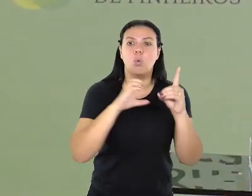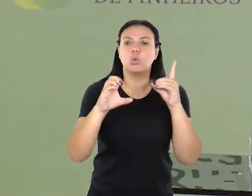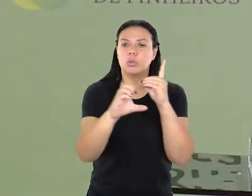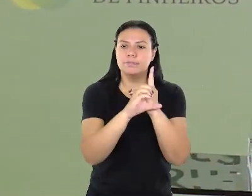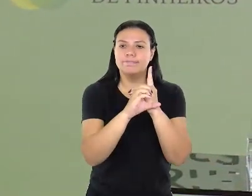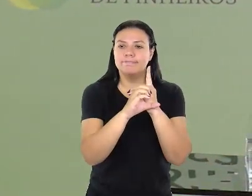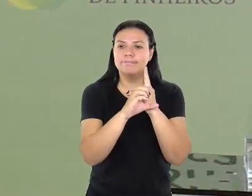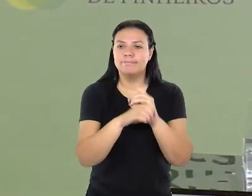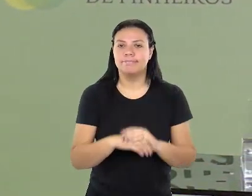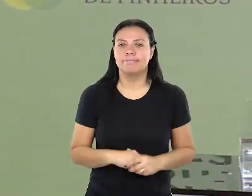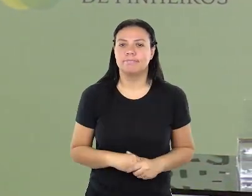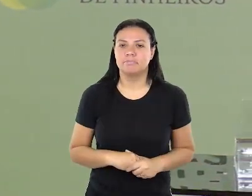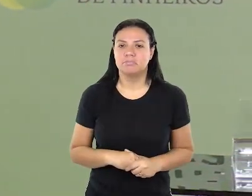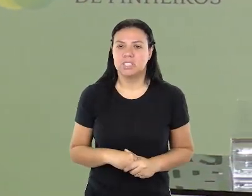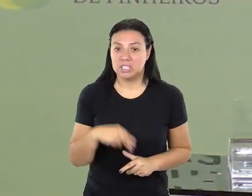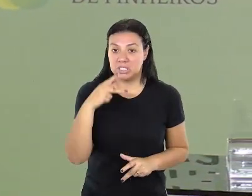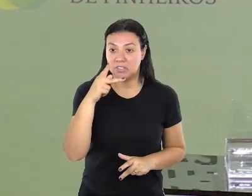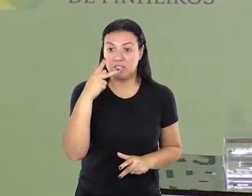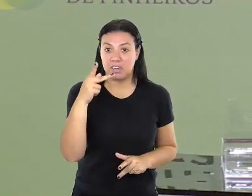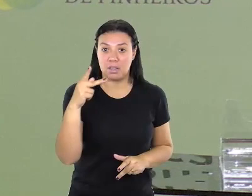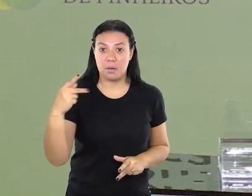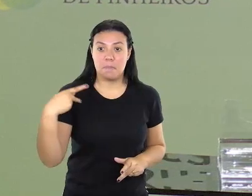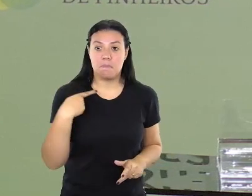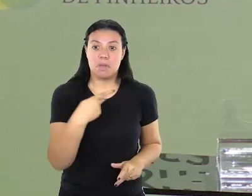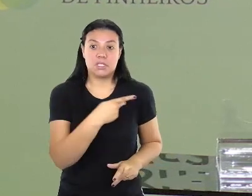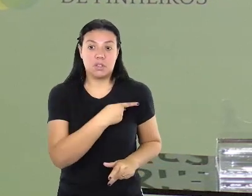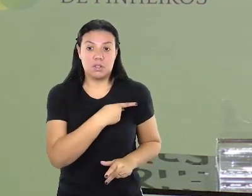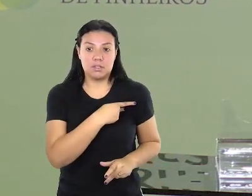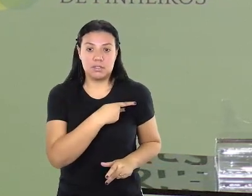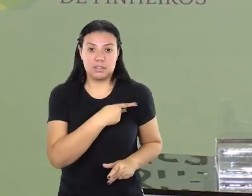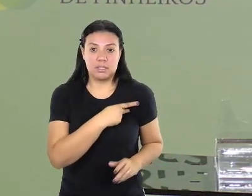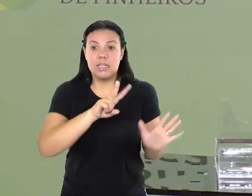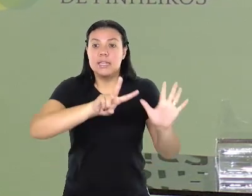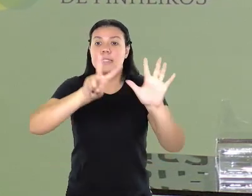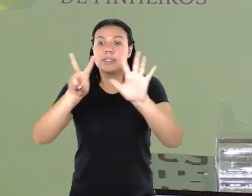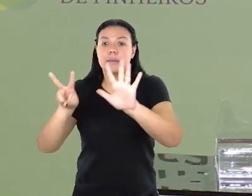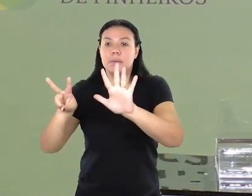E os irmãos falam, pastor, semana que vem.